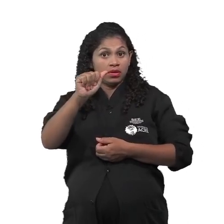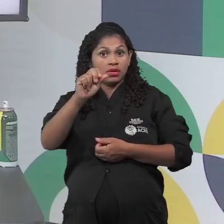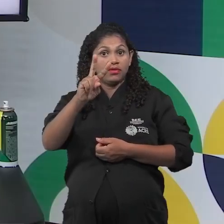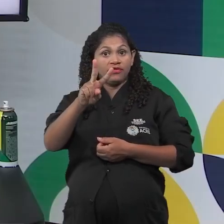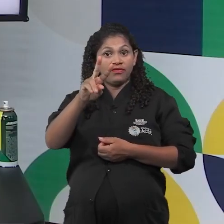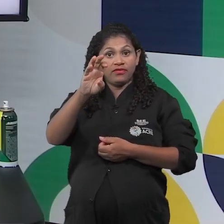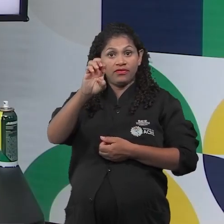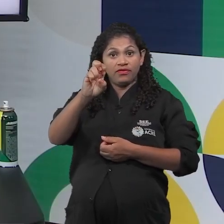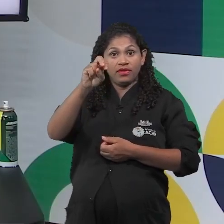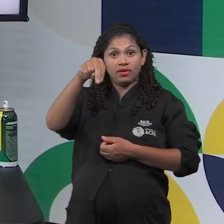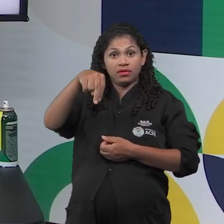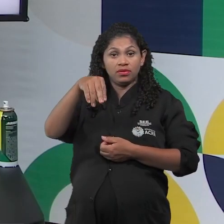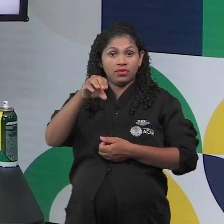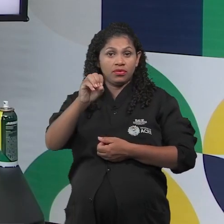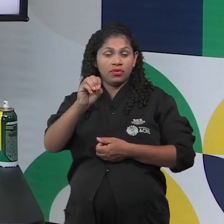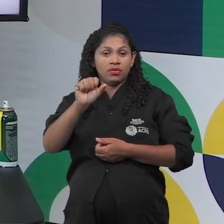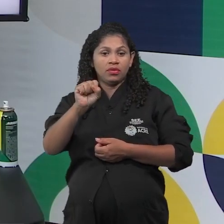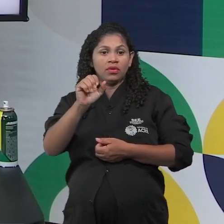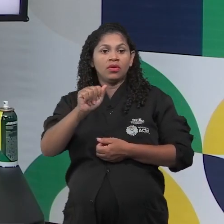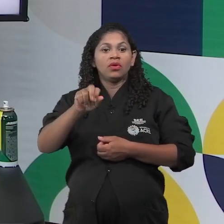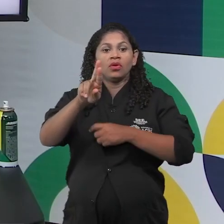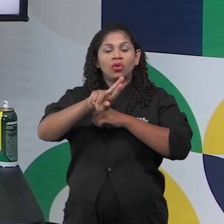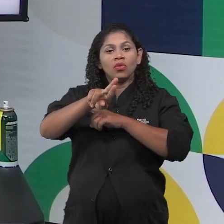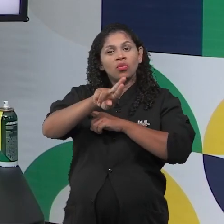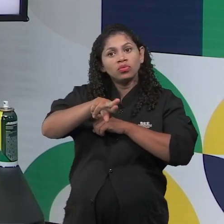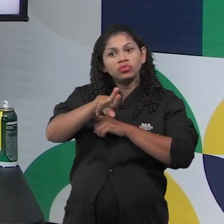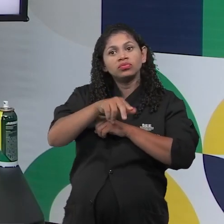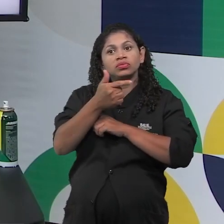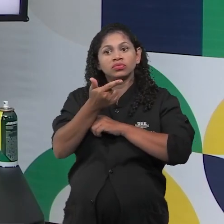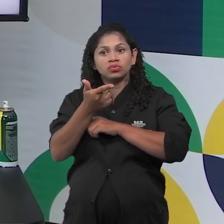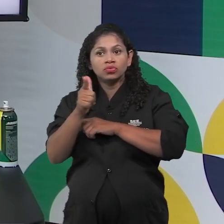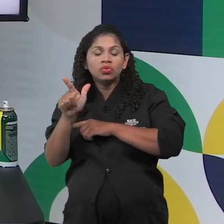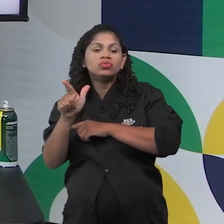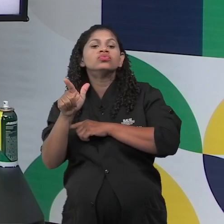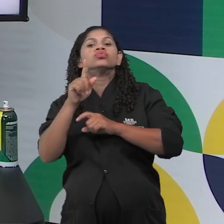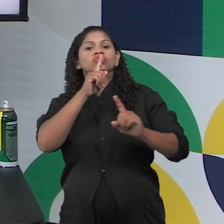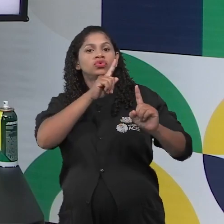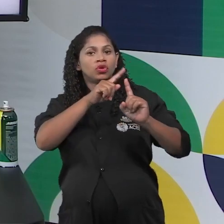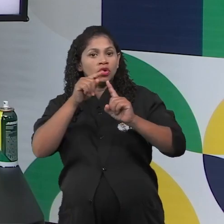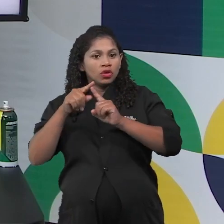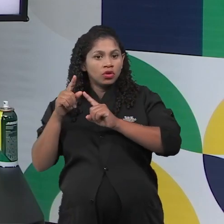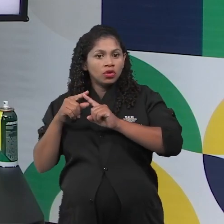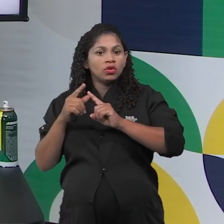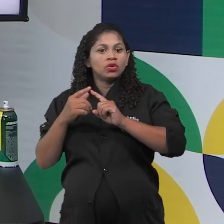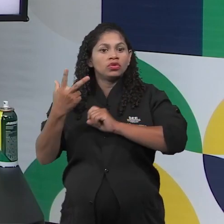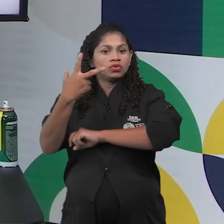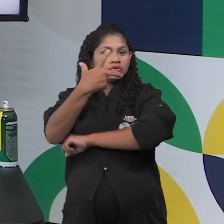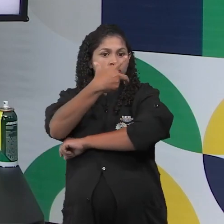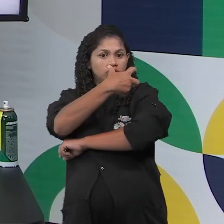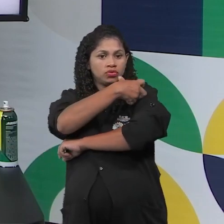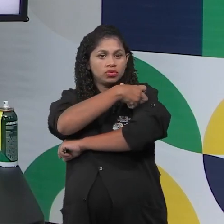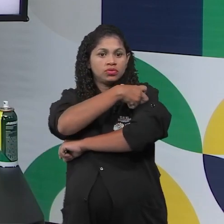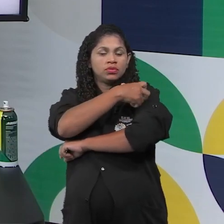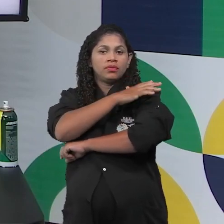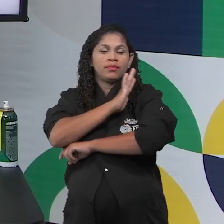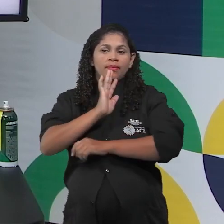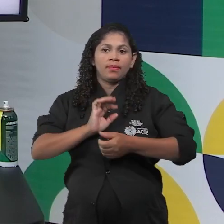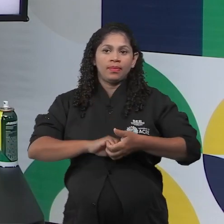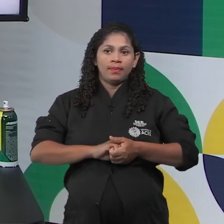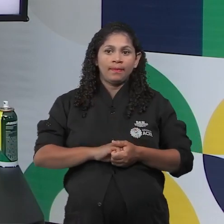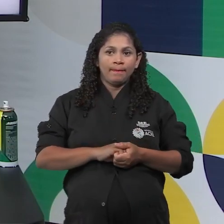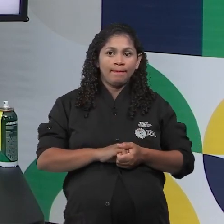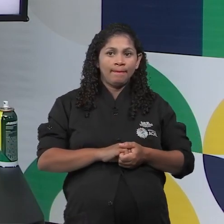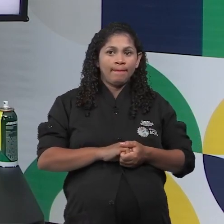um abocate, né? Então, o abocate, ele é utilizado ali para fazer a colocação, né,